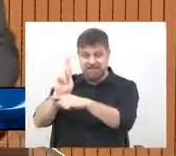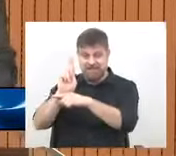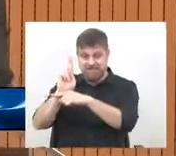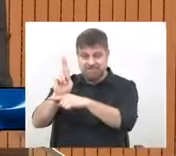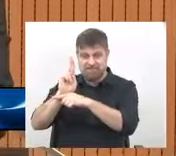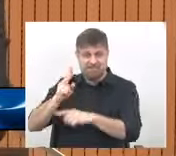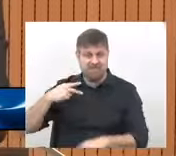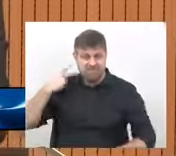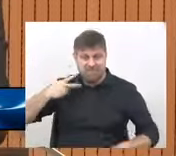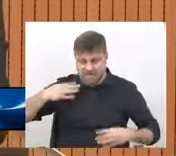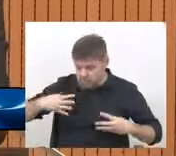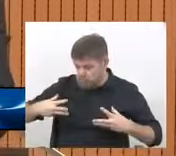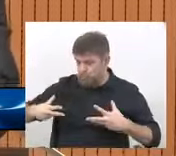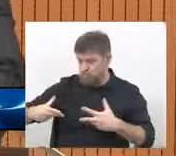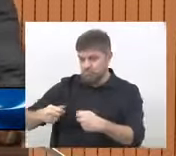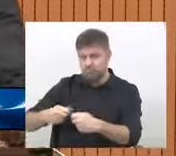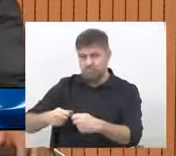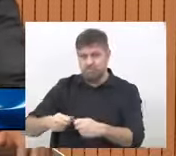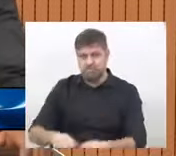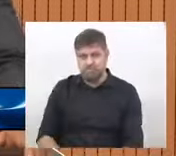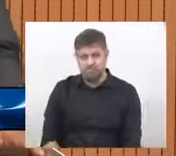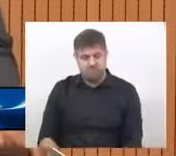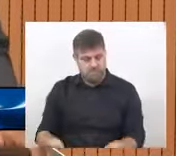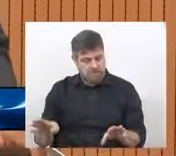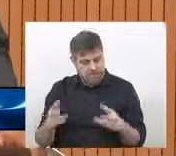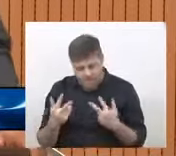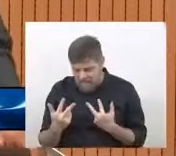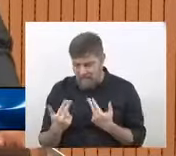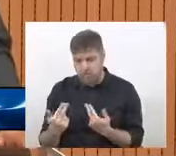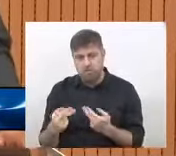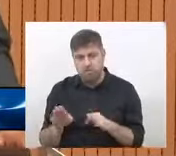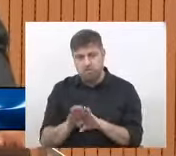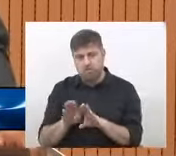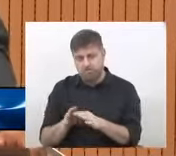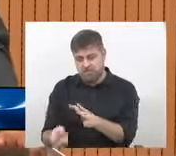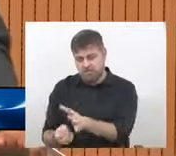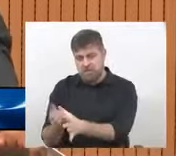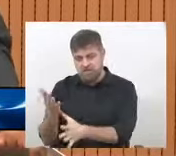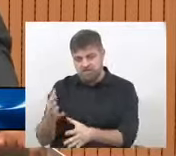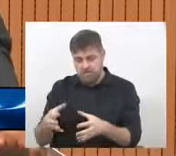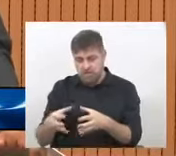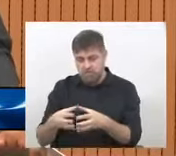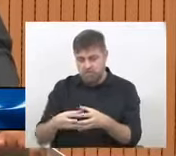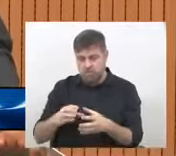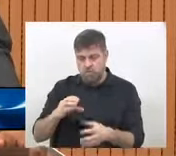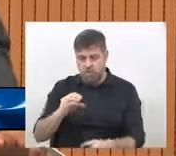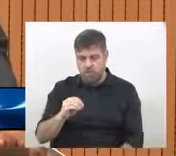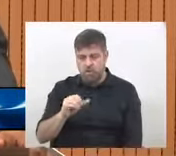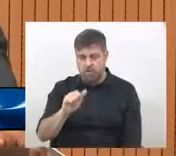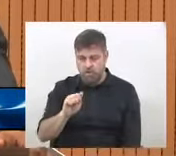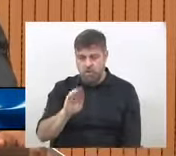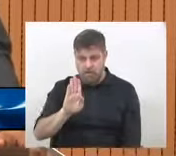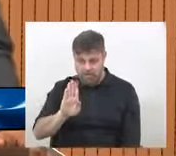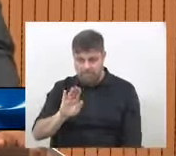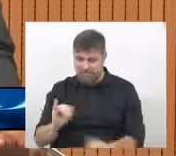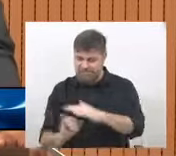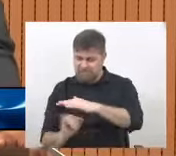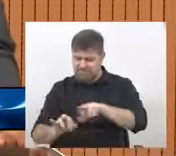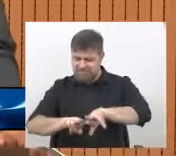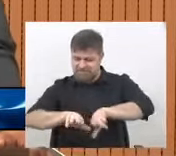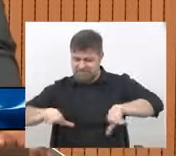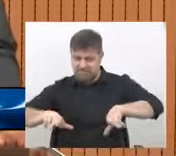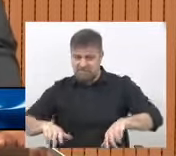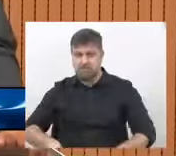dos vereadores. E assim também, às vezes, acontece na própria OAB, em outras instituições.